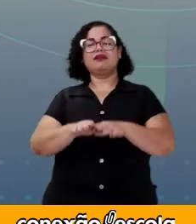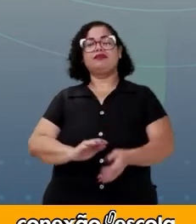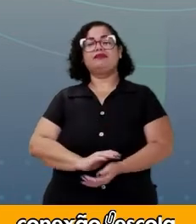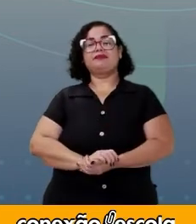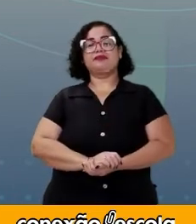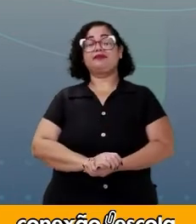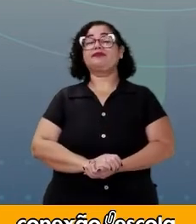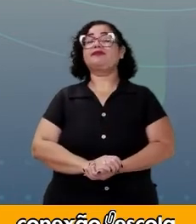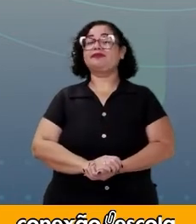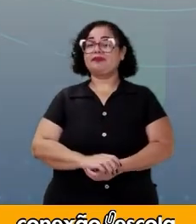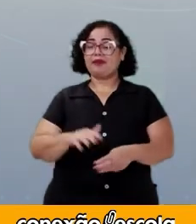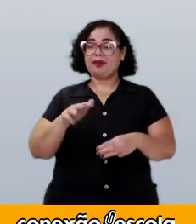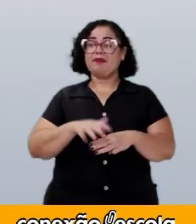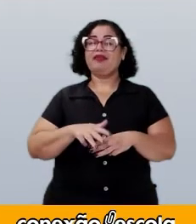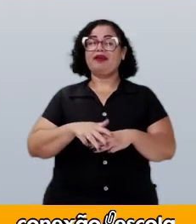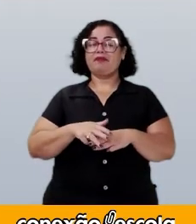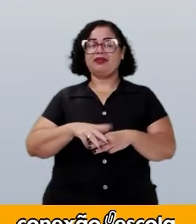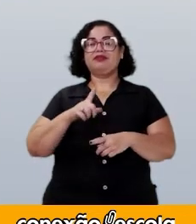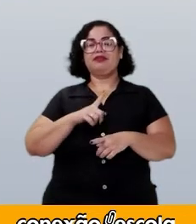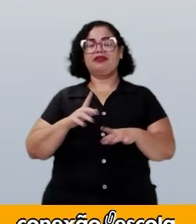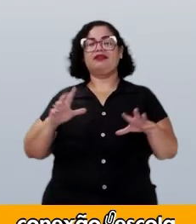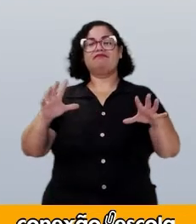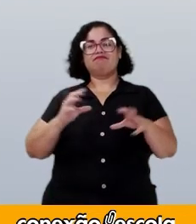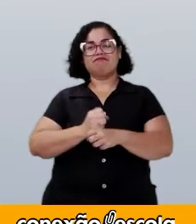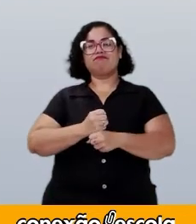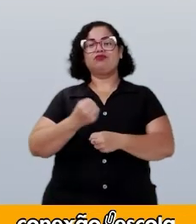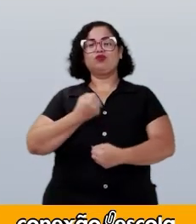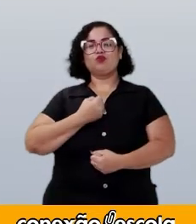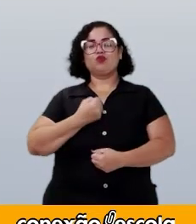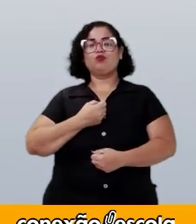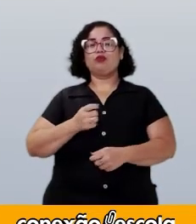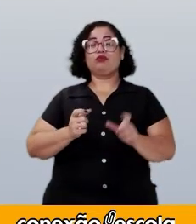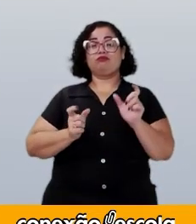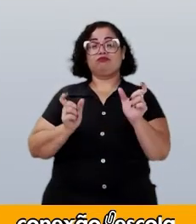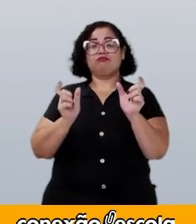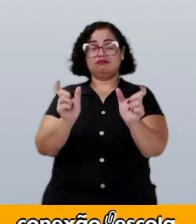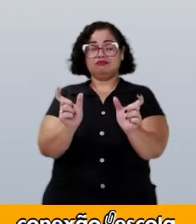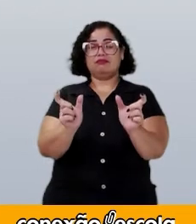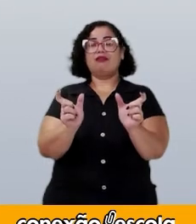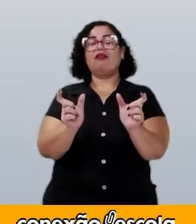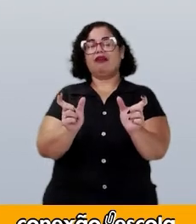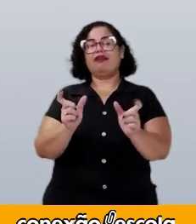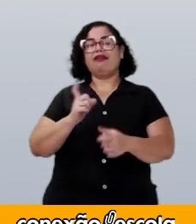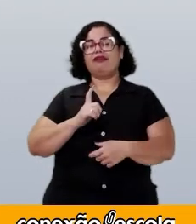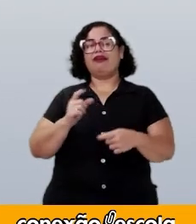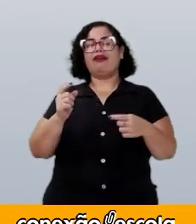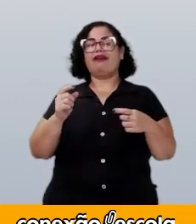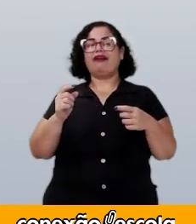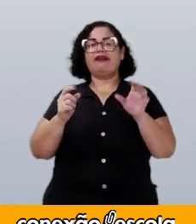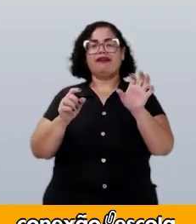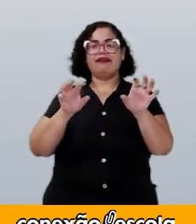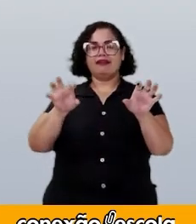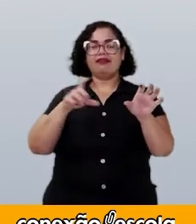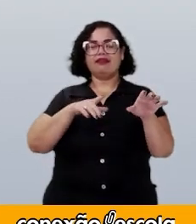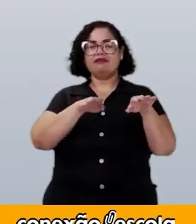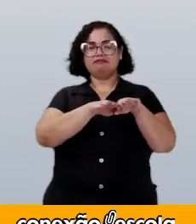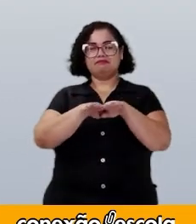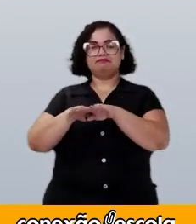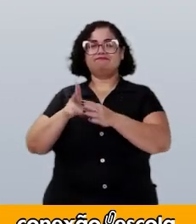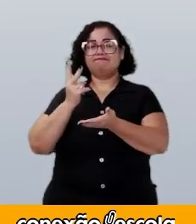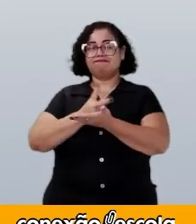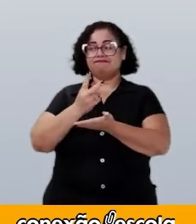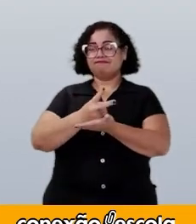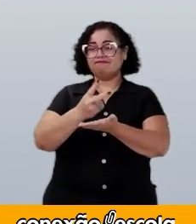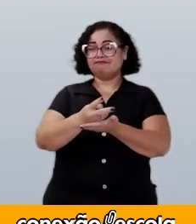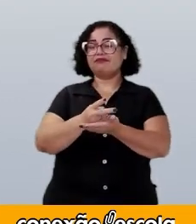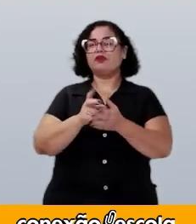Em matemática, quando temos um conjunto ordenado cujos elementos seguem um determinado padrão, dizemos que